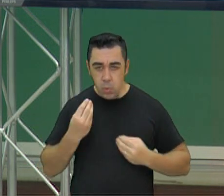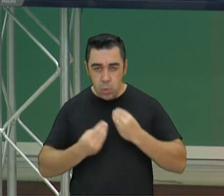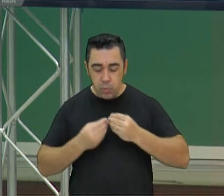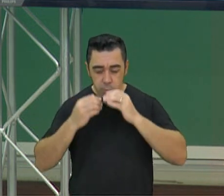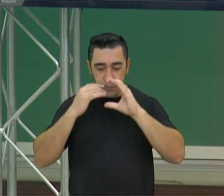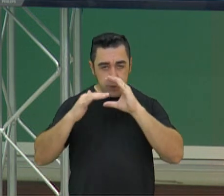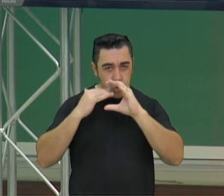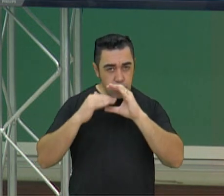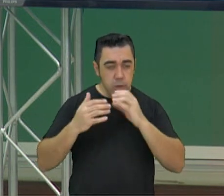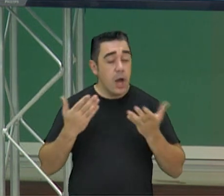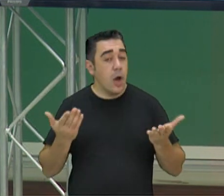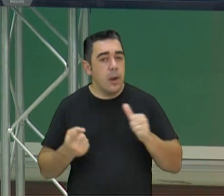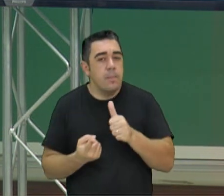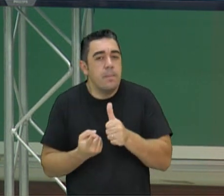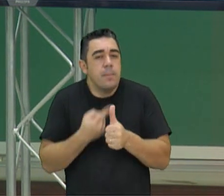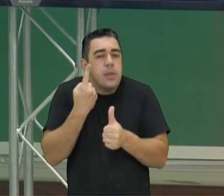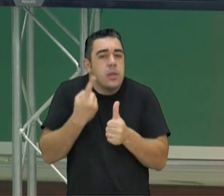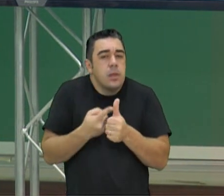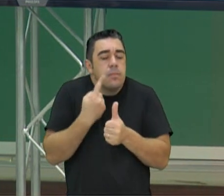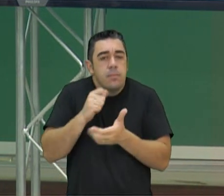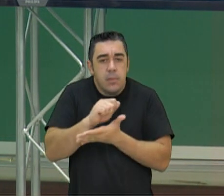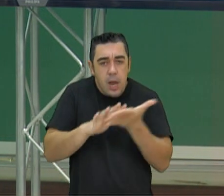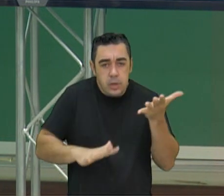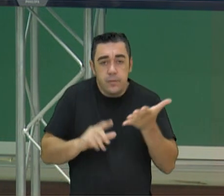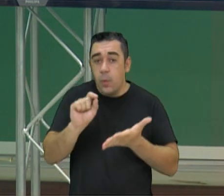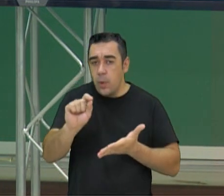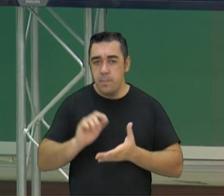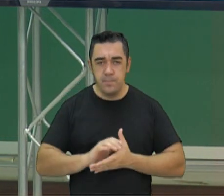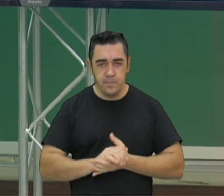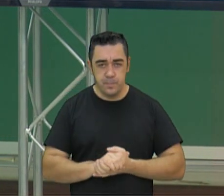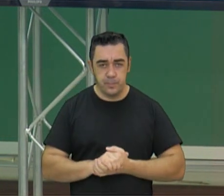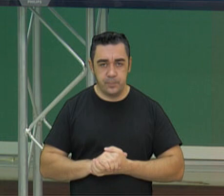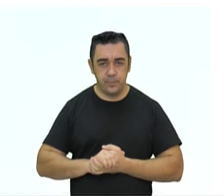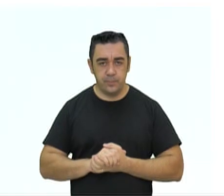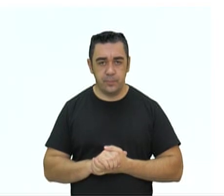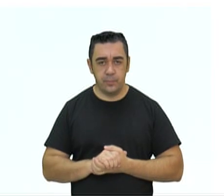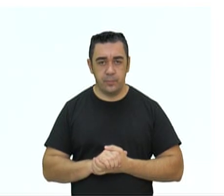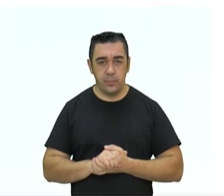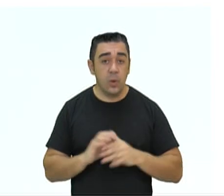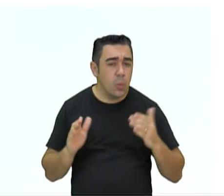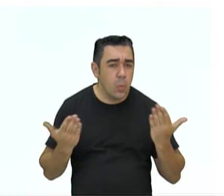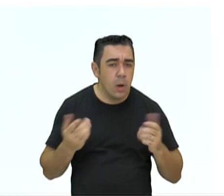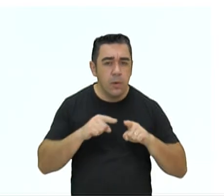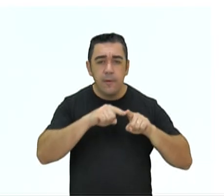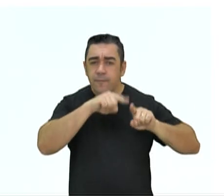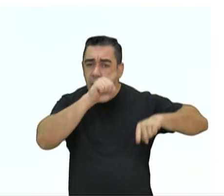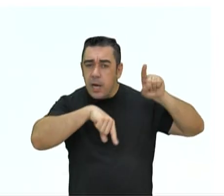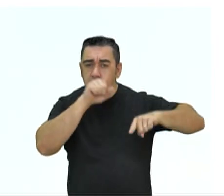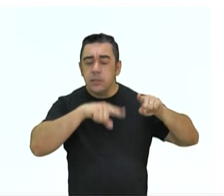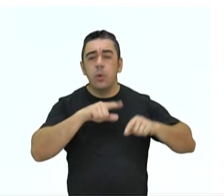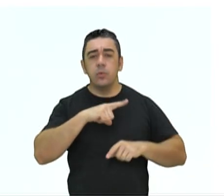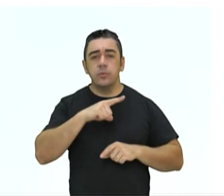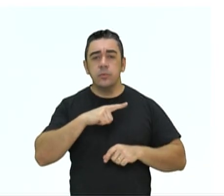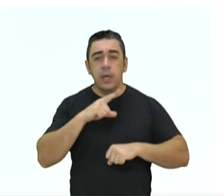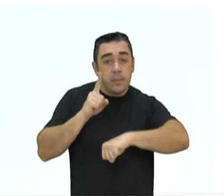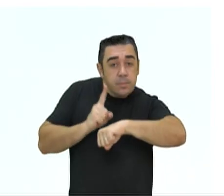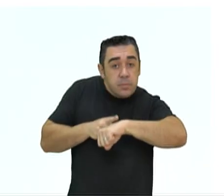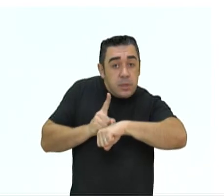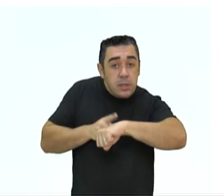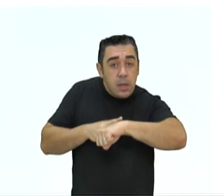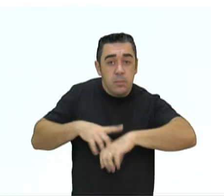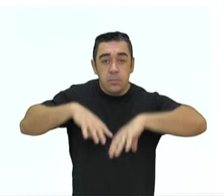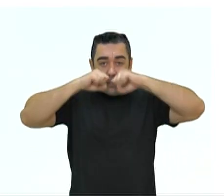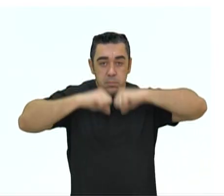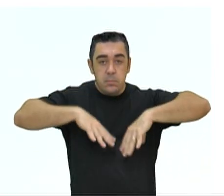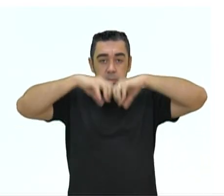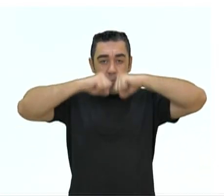Então, vamos para a nossa primeira atividade da aula, que é a seguinte. Qual a variação de frequência respiratória por minuto em